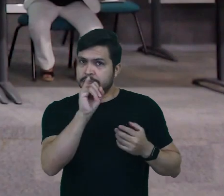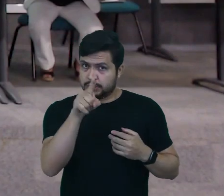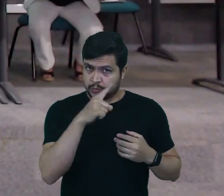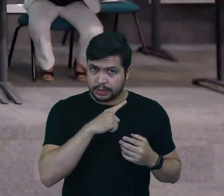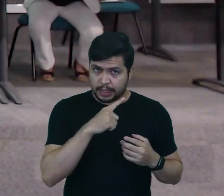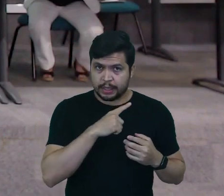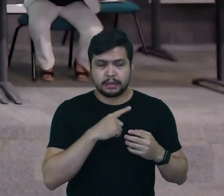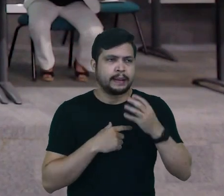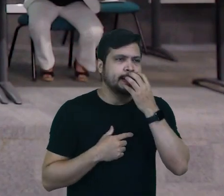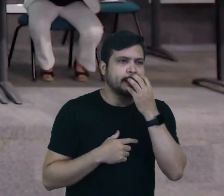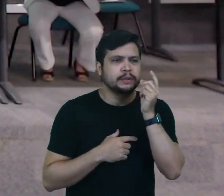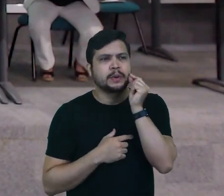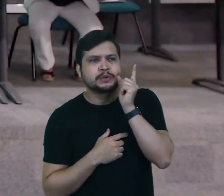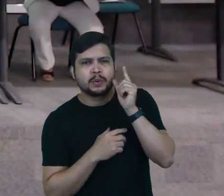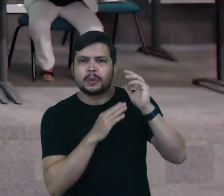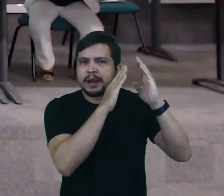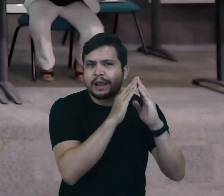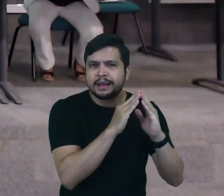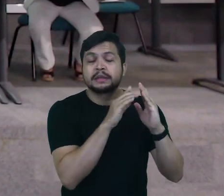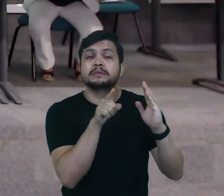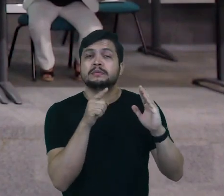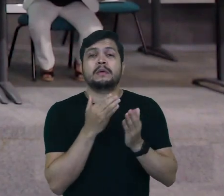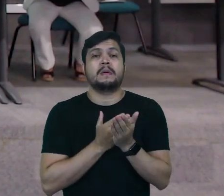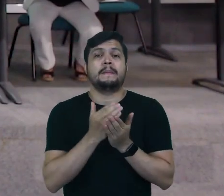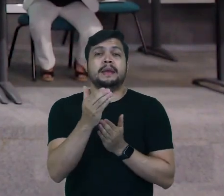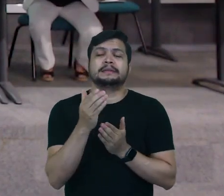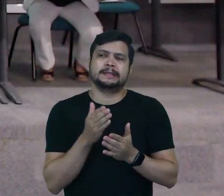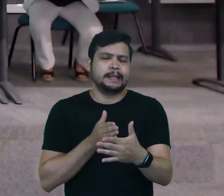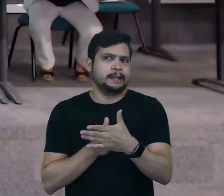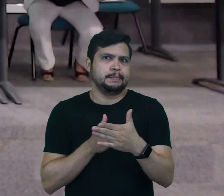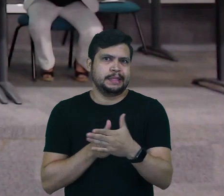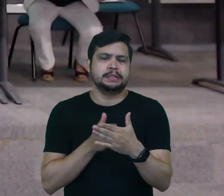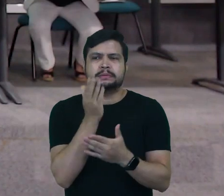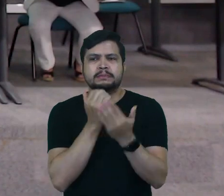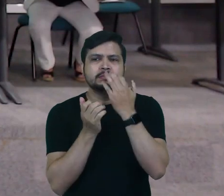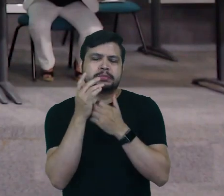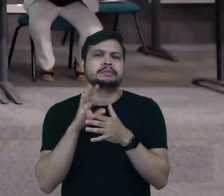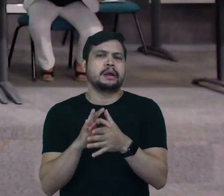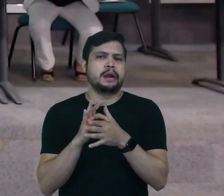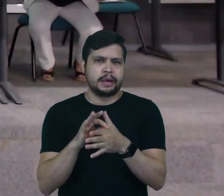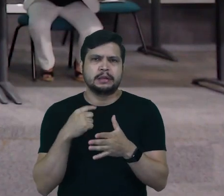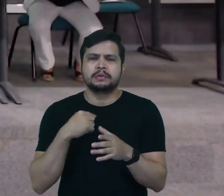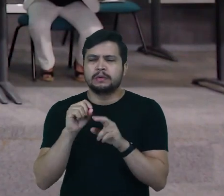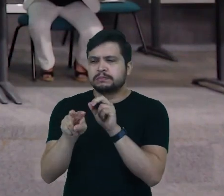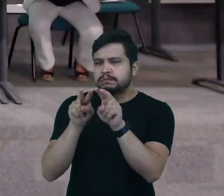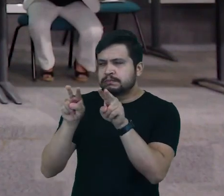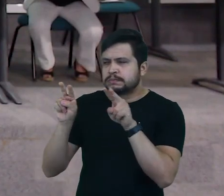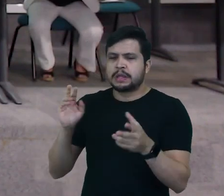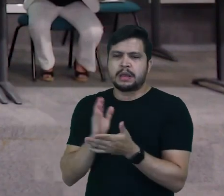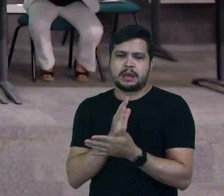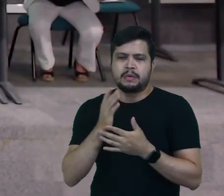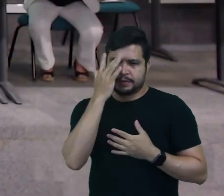cachorro, um gato, que você começa a ter algumas restrições ao consumo de carne. Eu tenho visto algumas